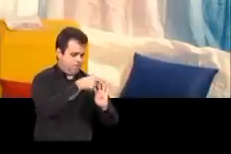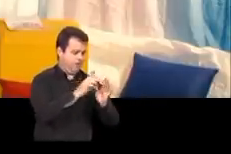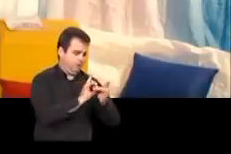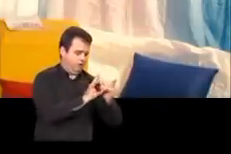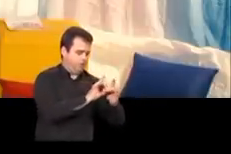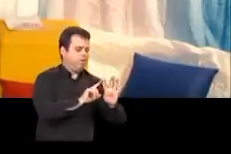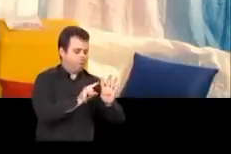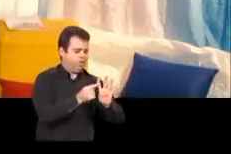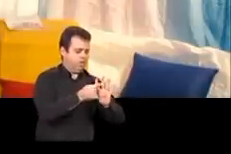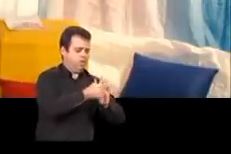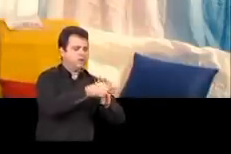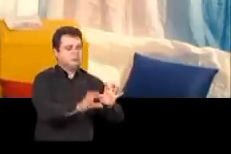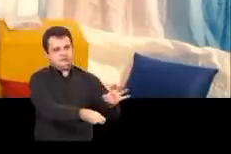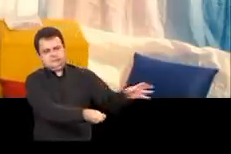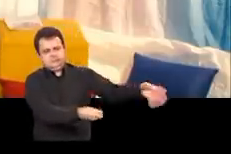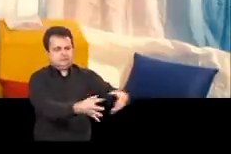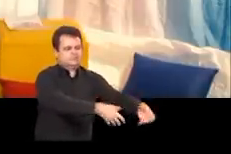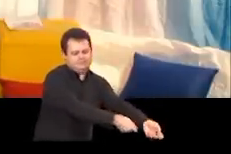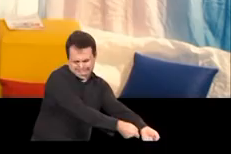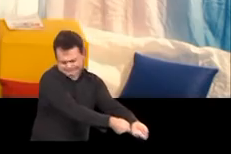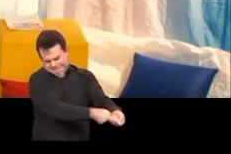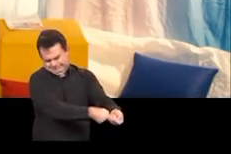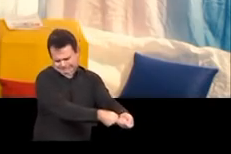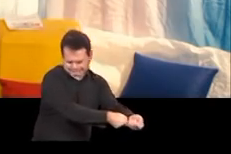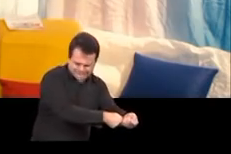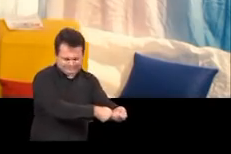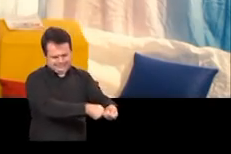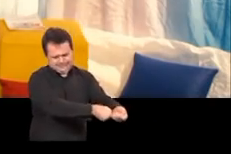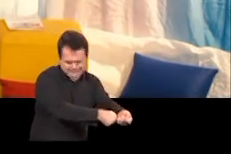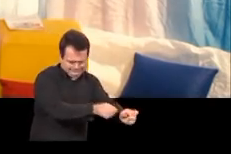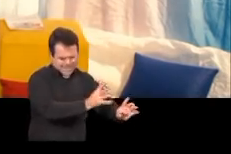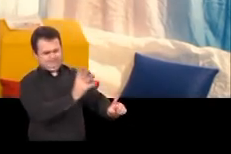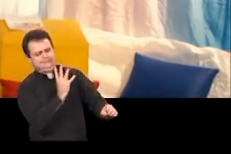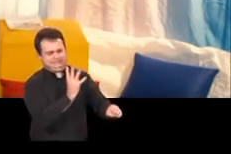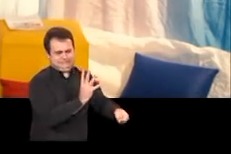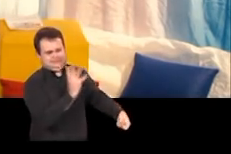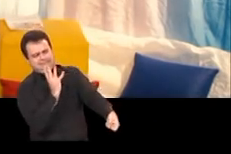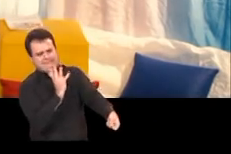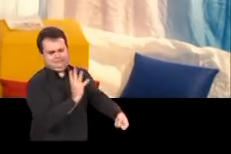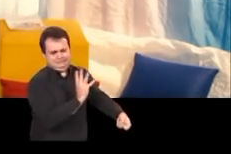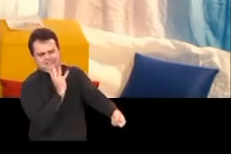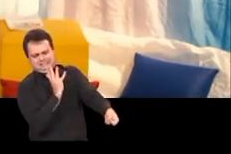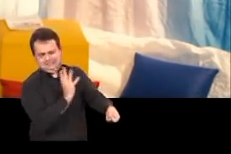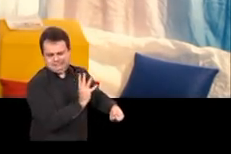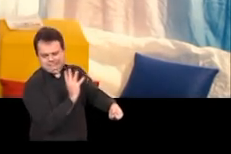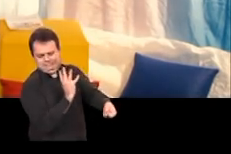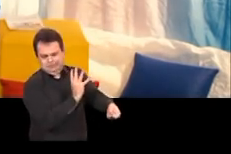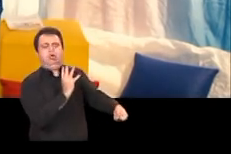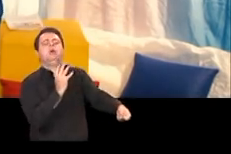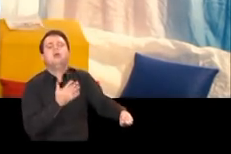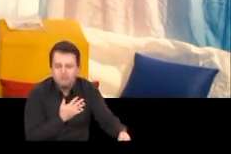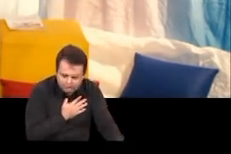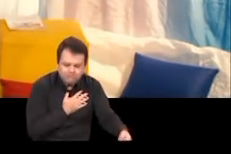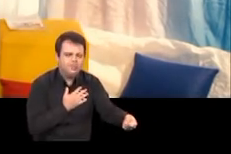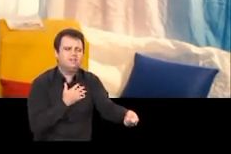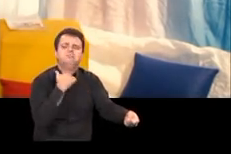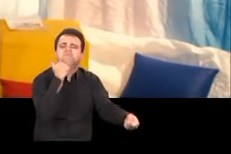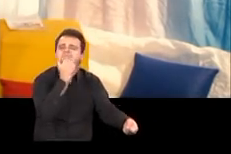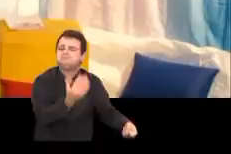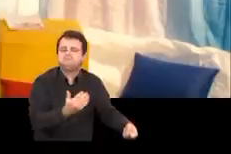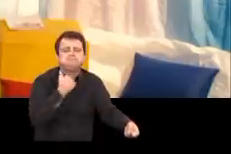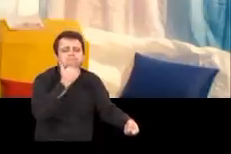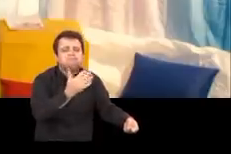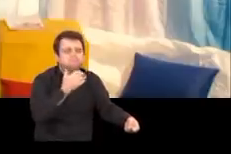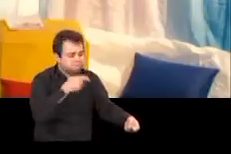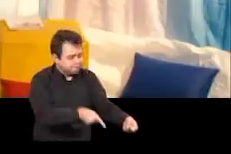A avó no vô. O vô no rabanete. E puxa que puxa que... Ai.